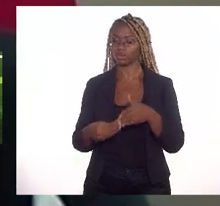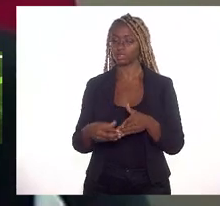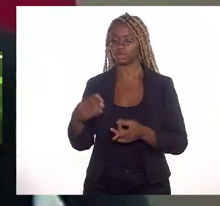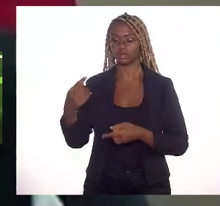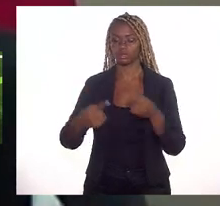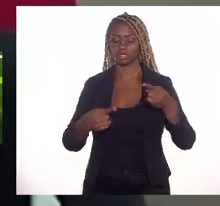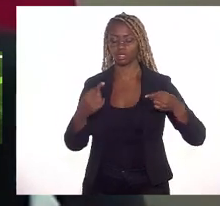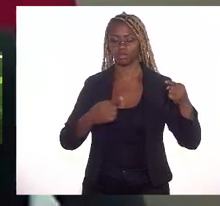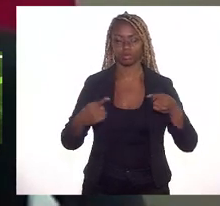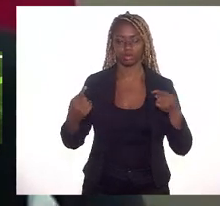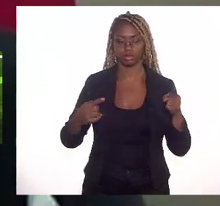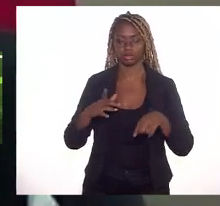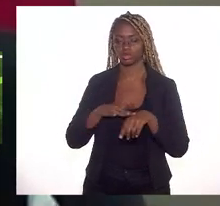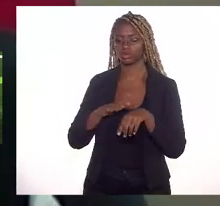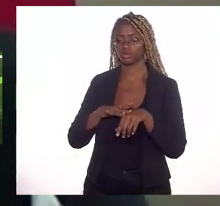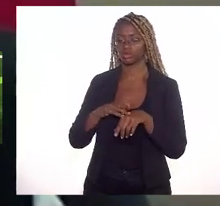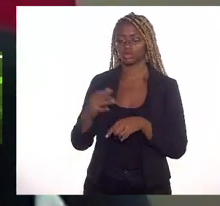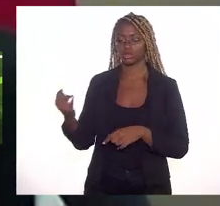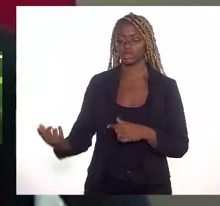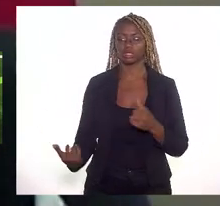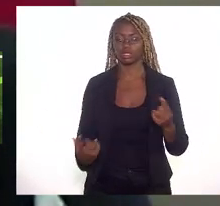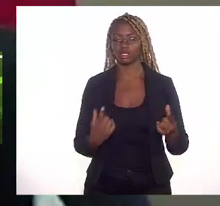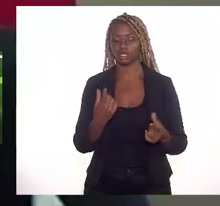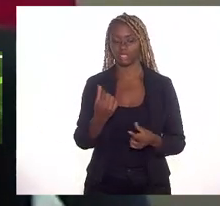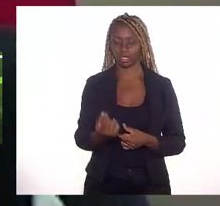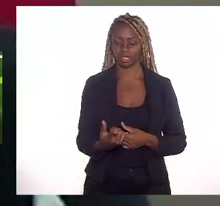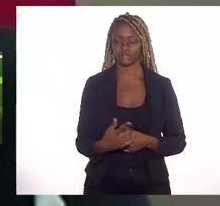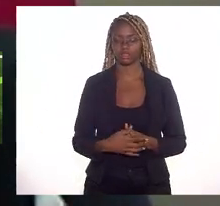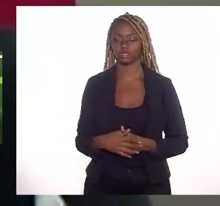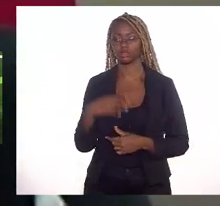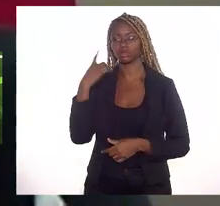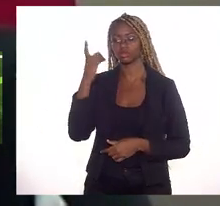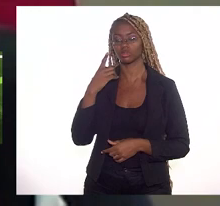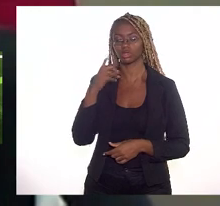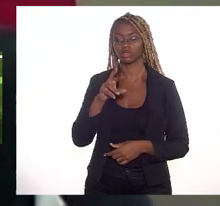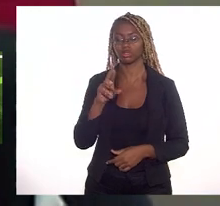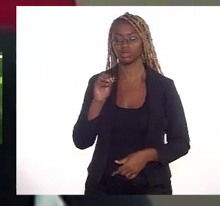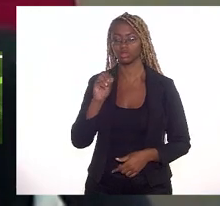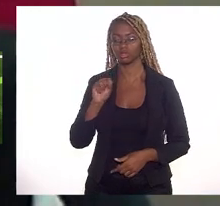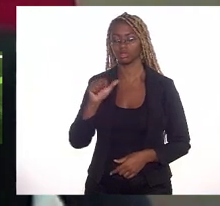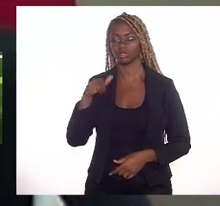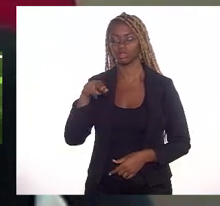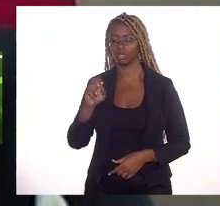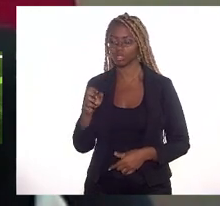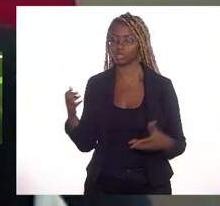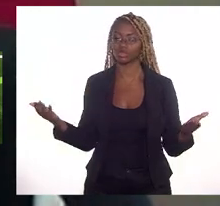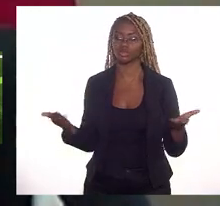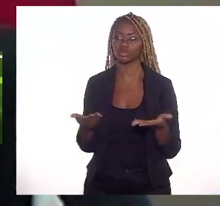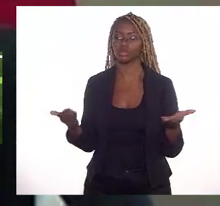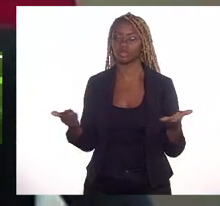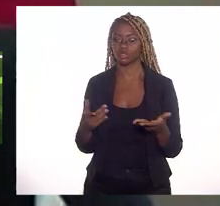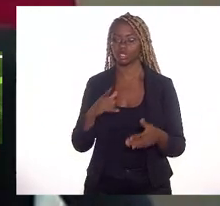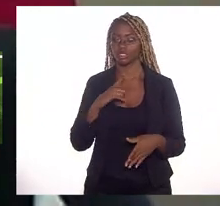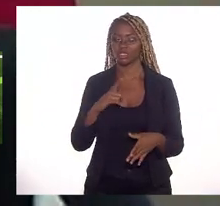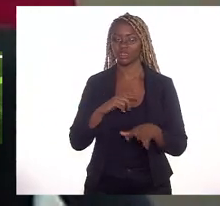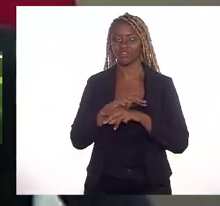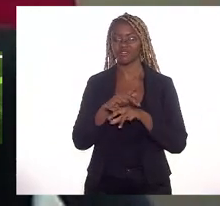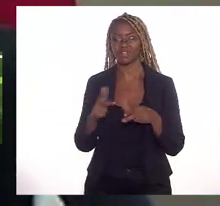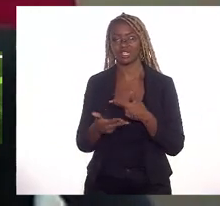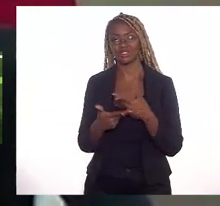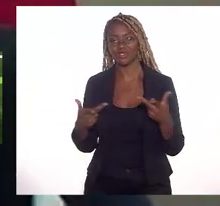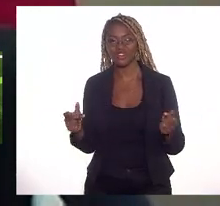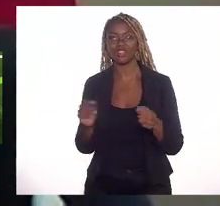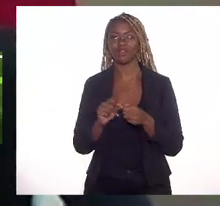sobre as doenças raras, né? Acho, deputada Rosane Félix, que saímos daqui com várias atribuições a